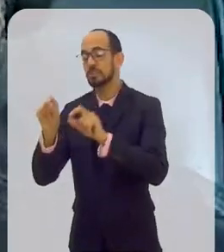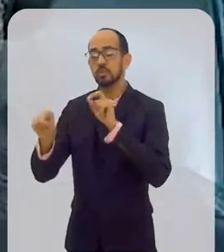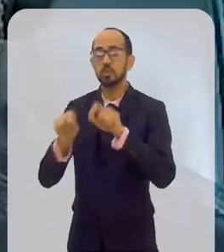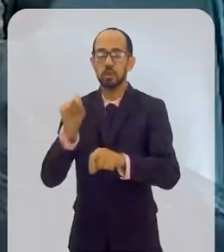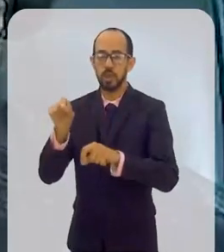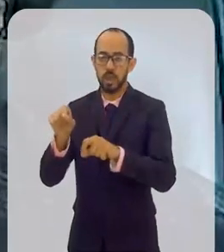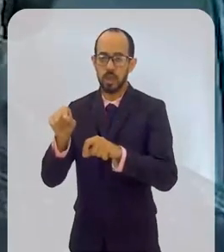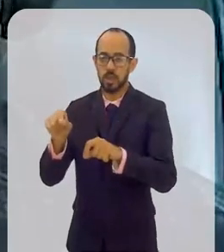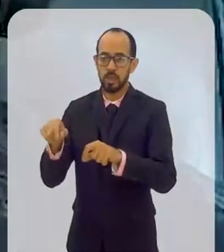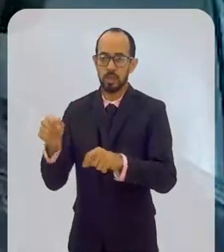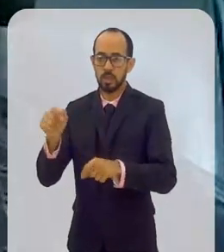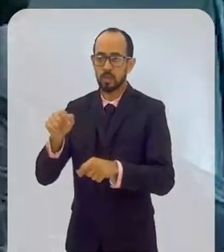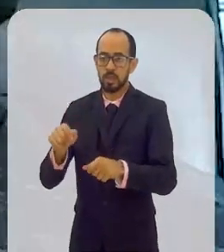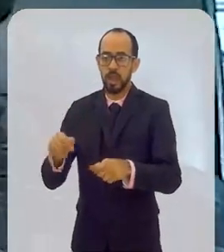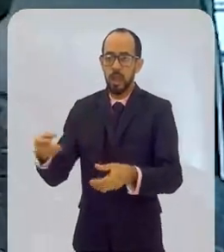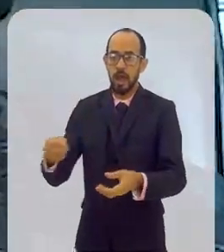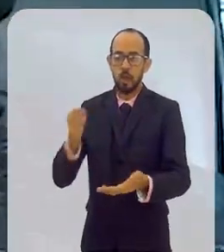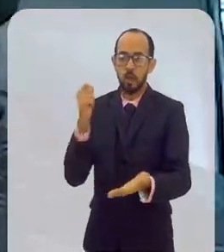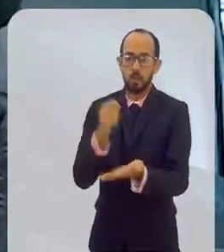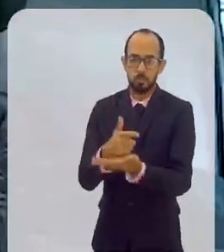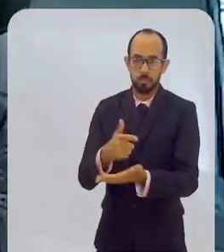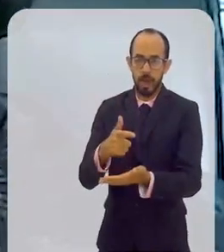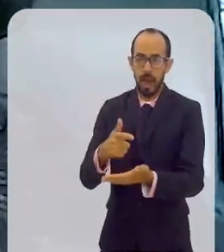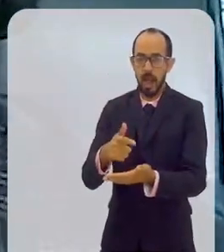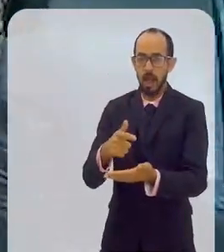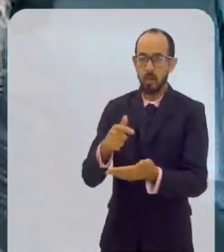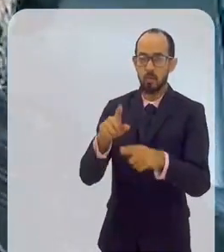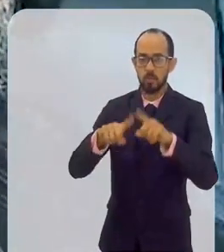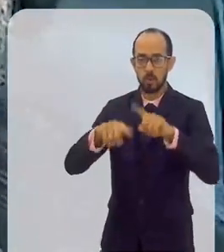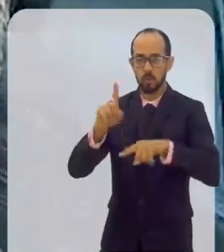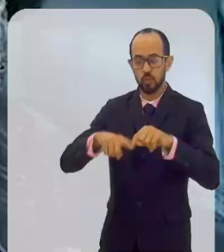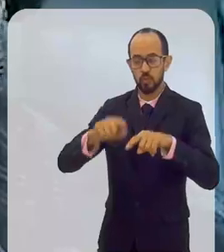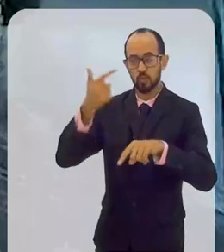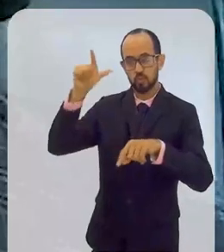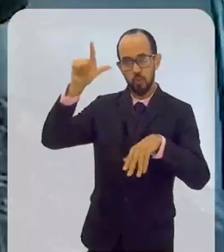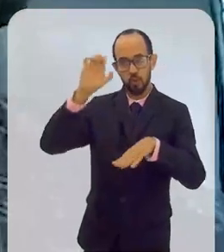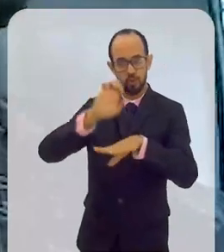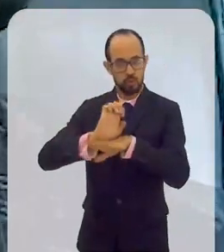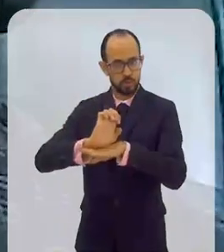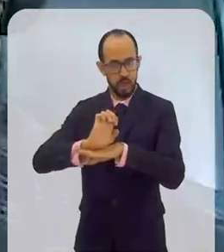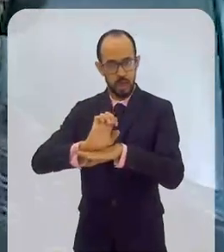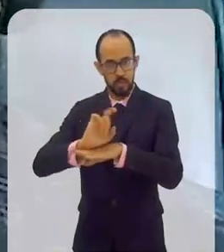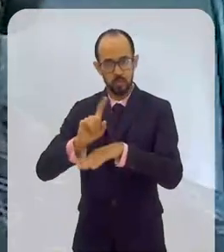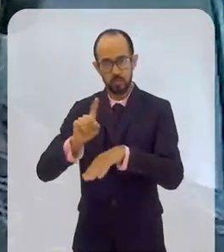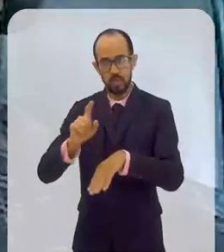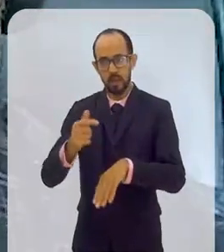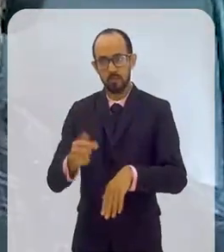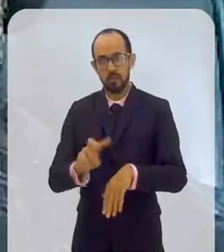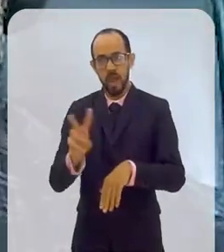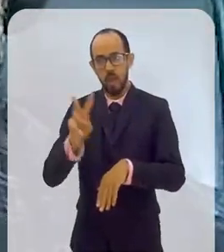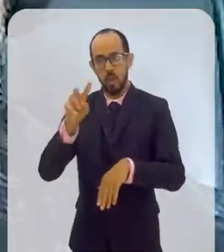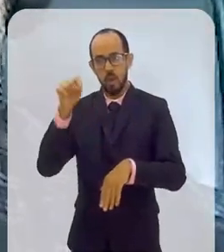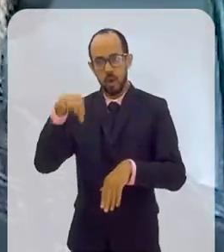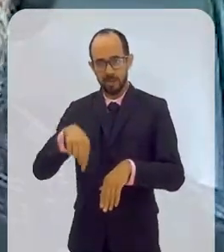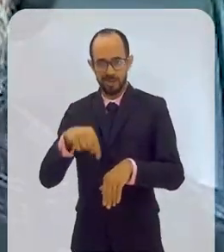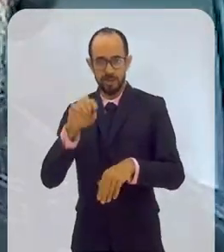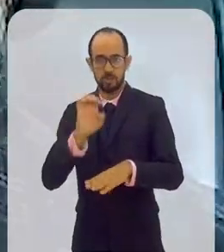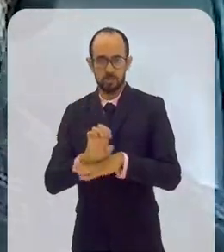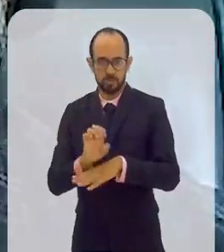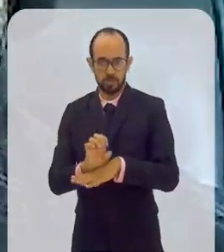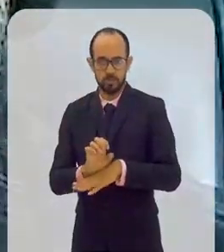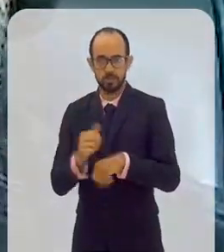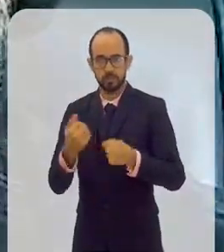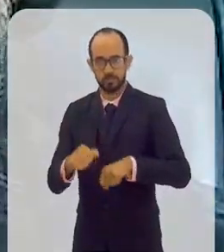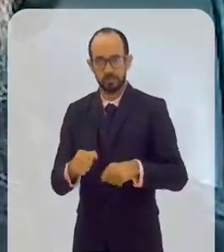diferenciação que temos em relação a trazer o produto de fora do estado e não valorizar o produto que é interno. Então, nós temos